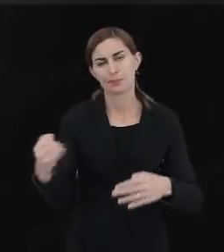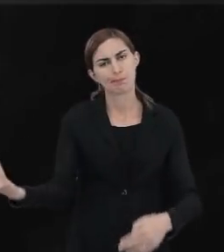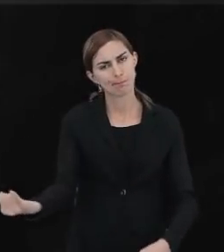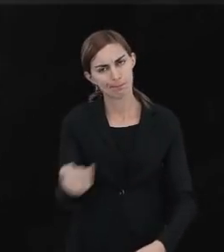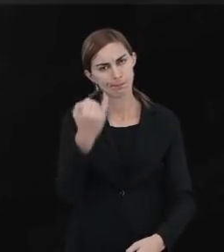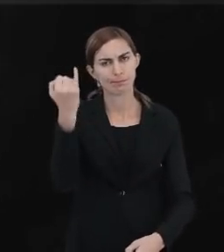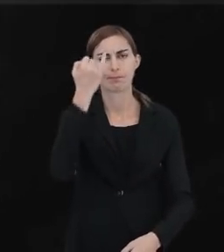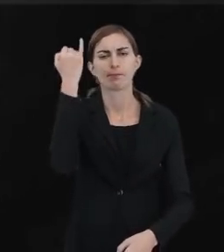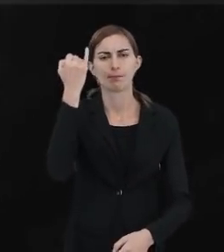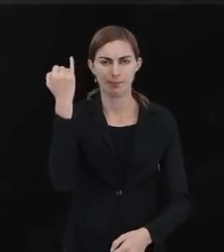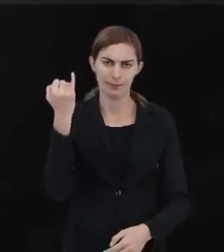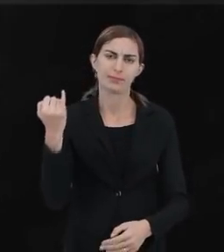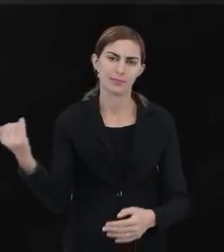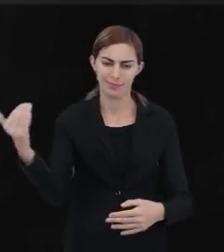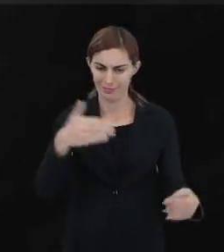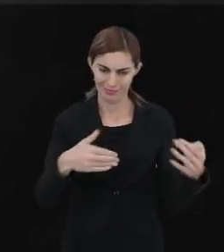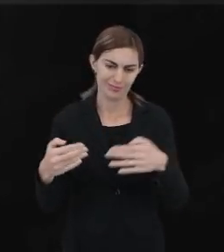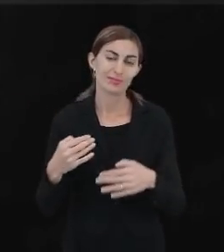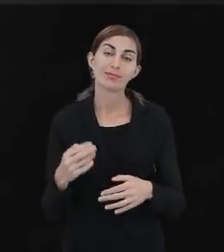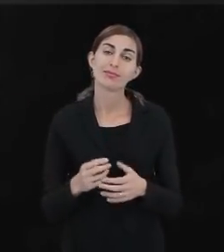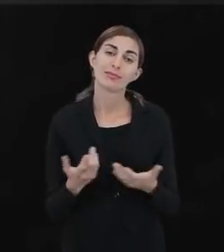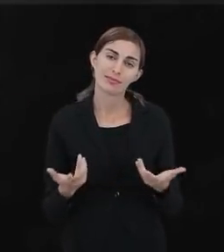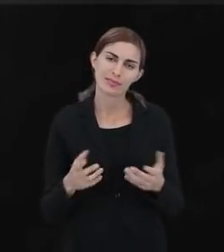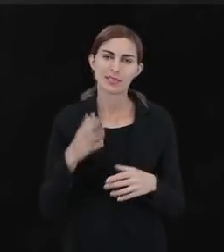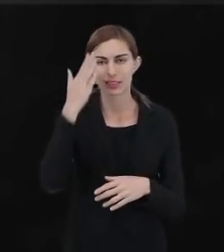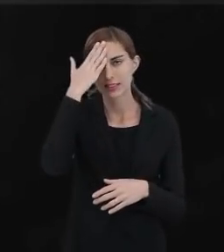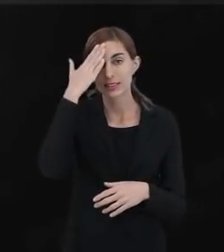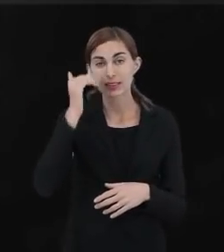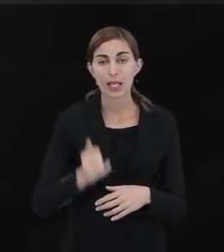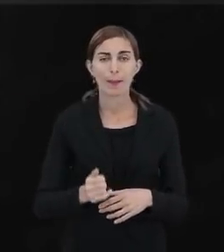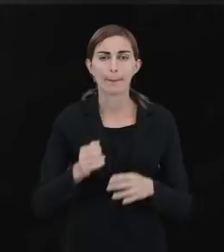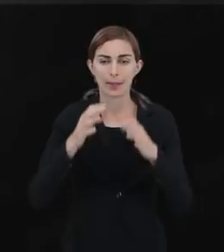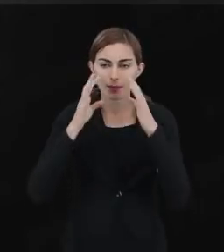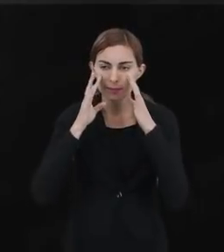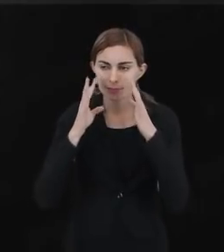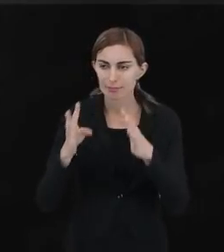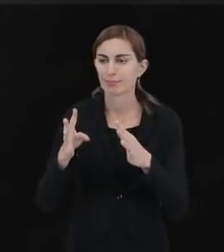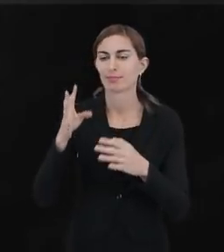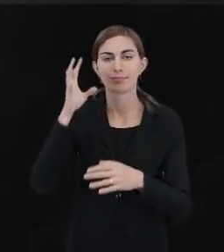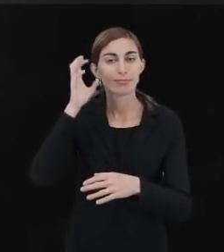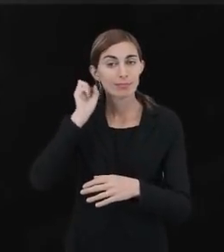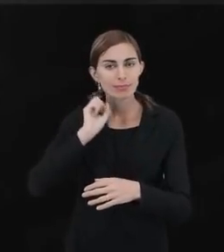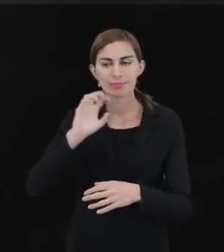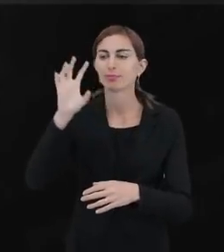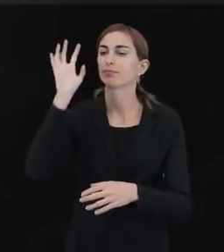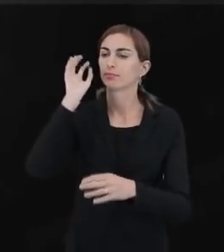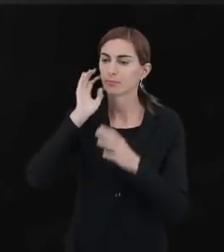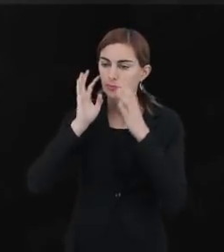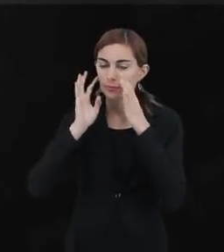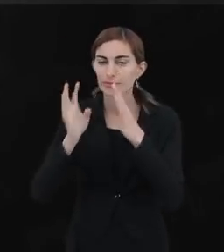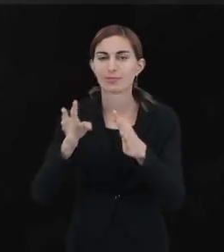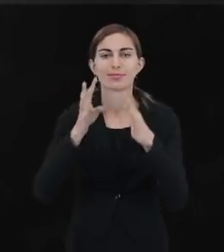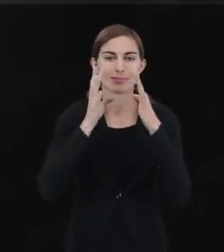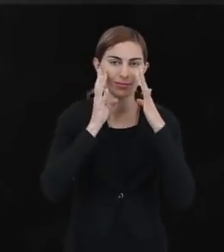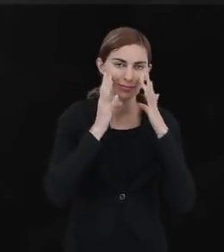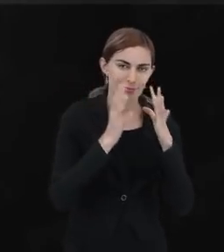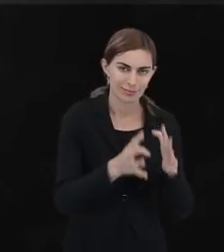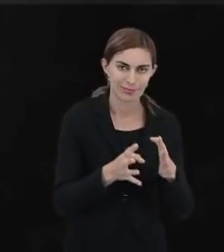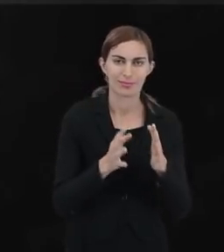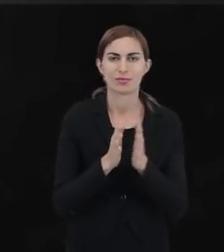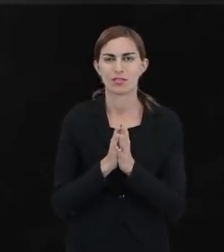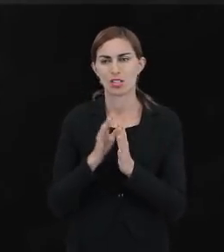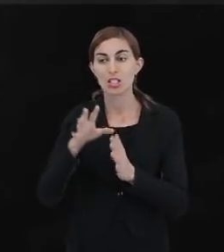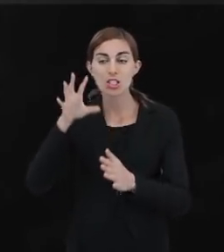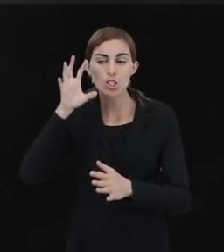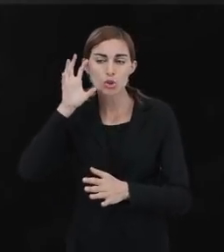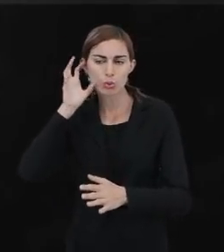uma participação inclusive de saber escutar e ao escutar por que escutar não é